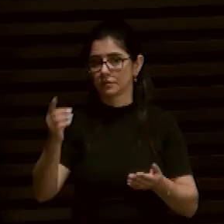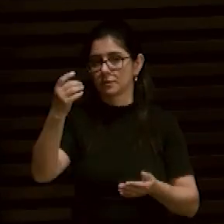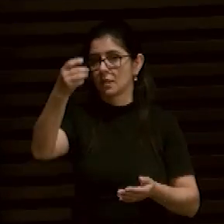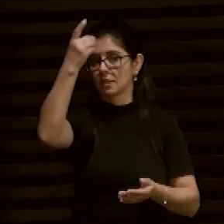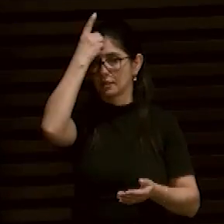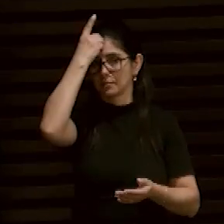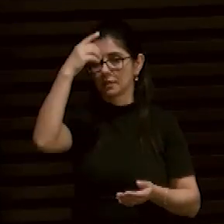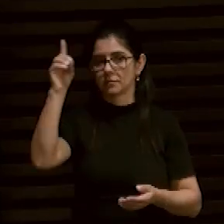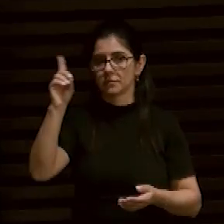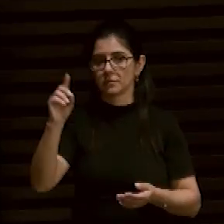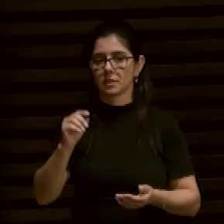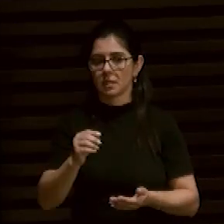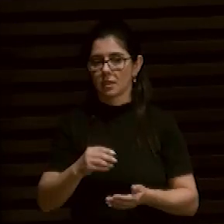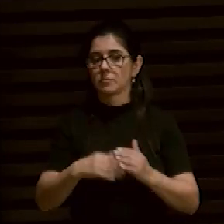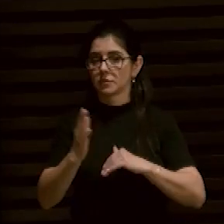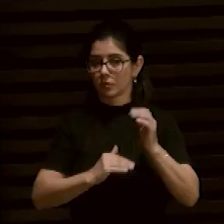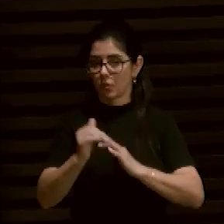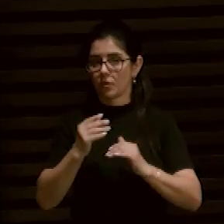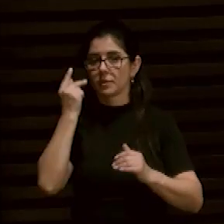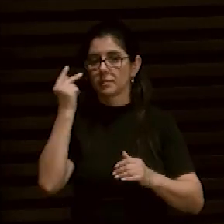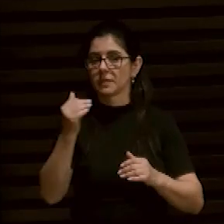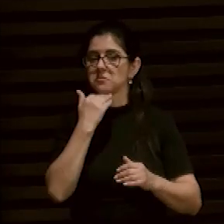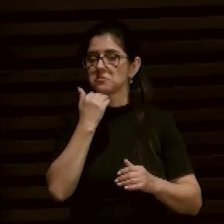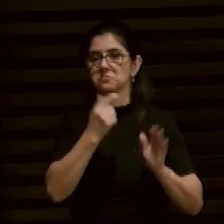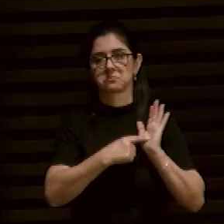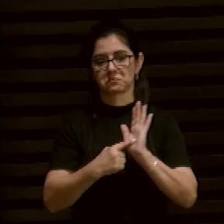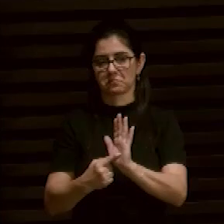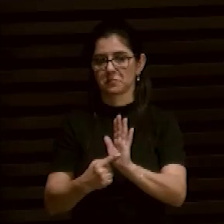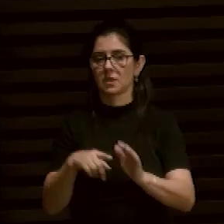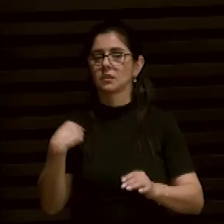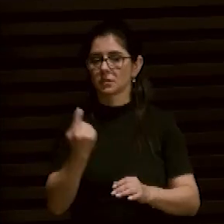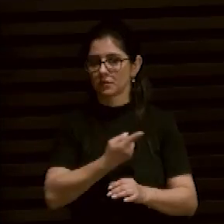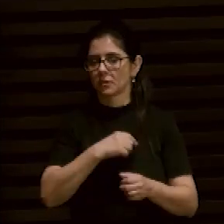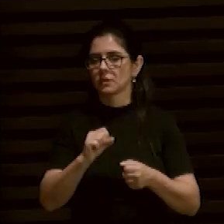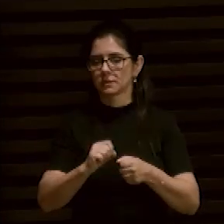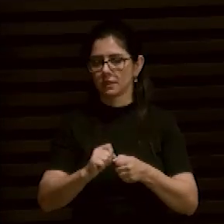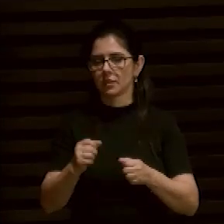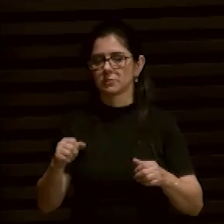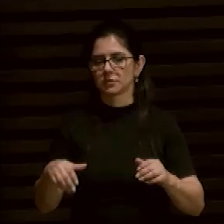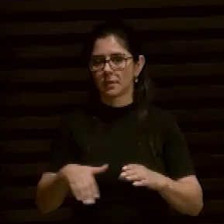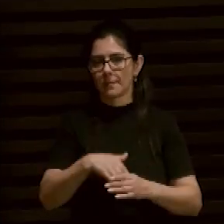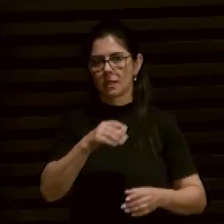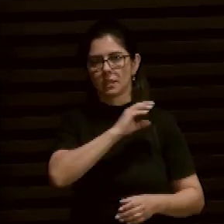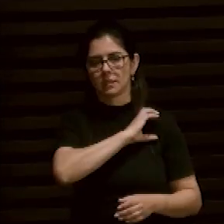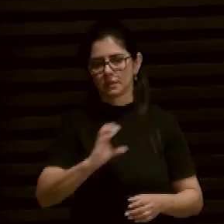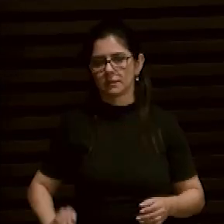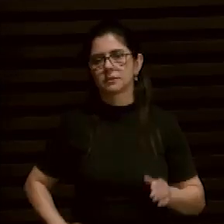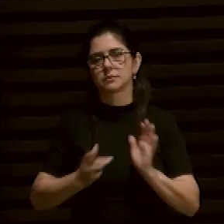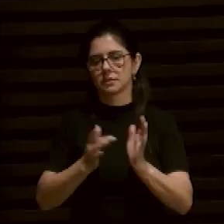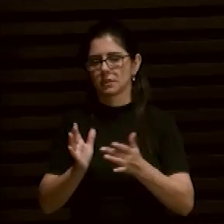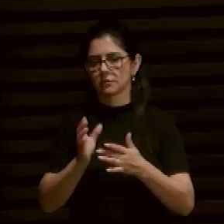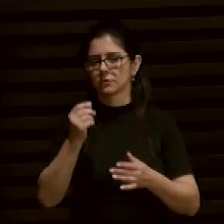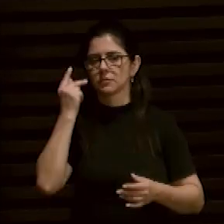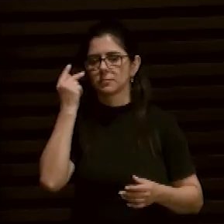para que ninguém se glorie, pois somos feitura dele, criados em Cristo Jesus para boas obras,